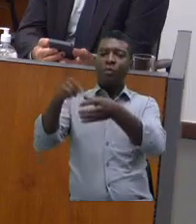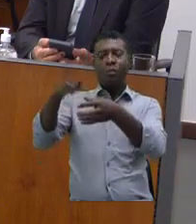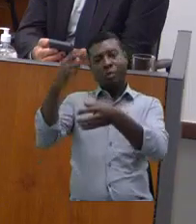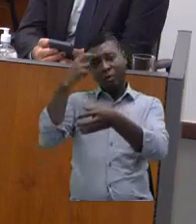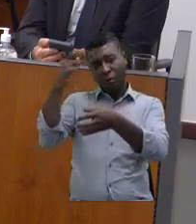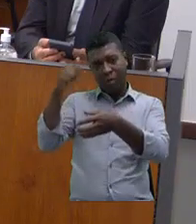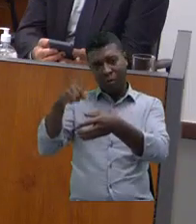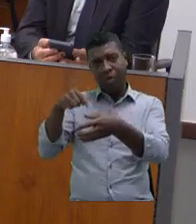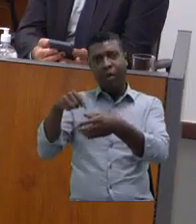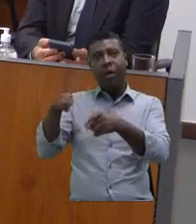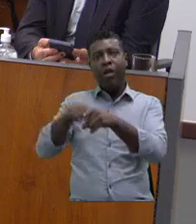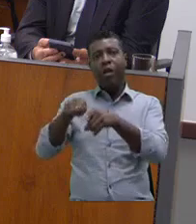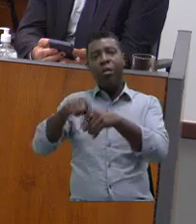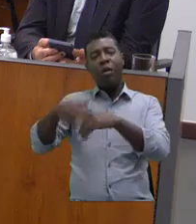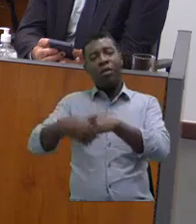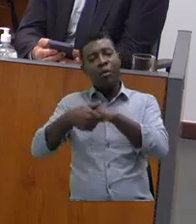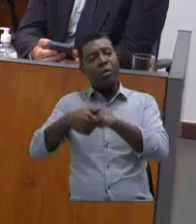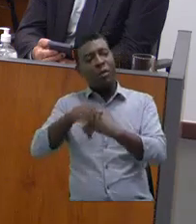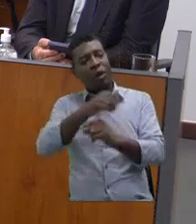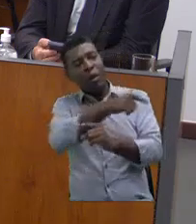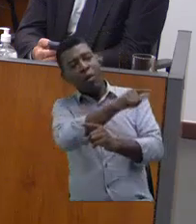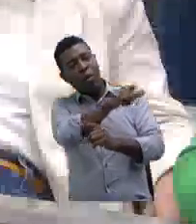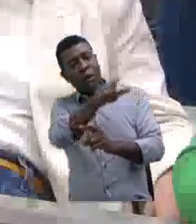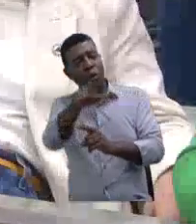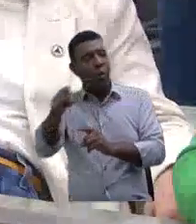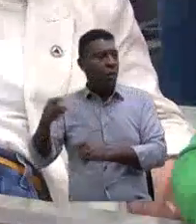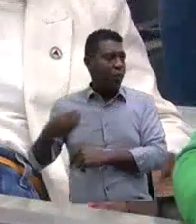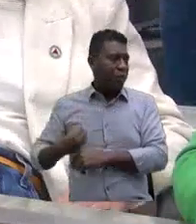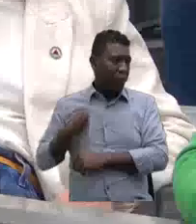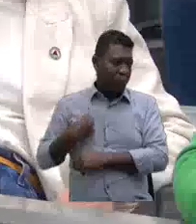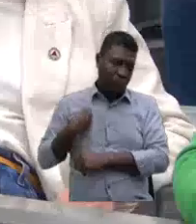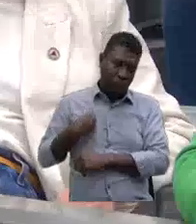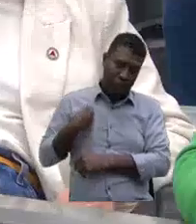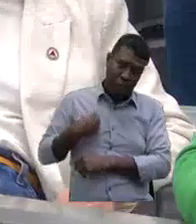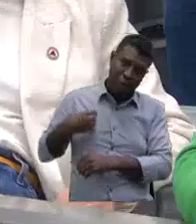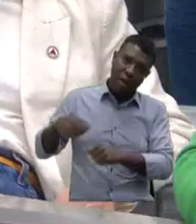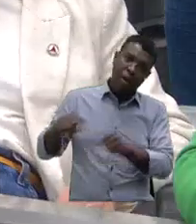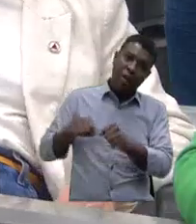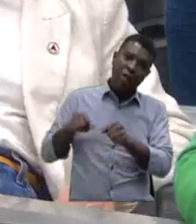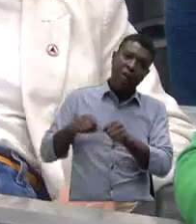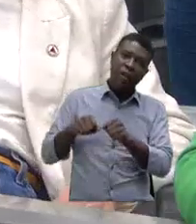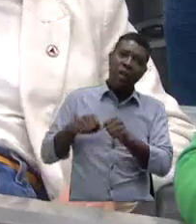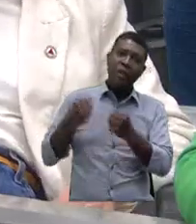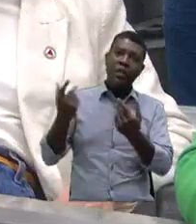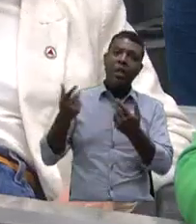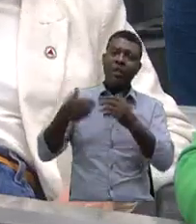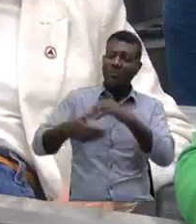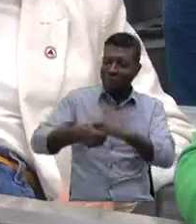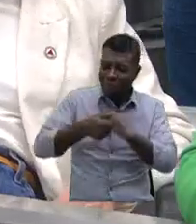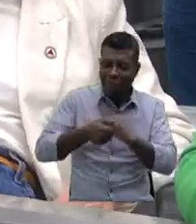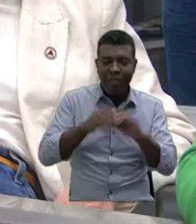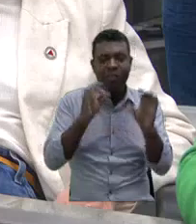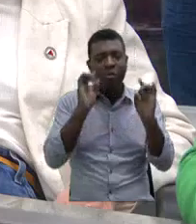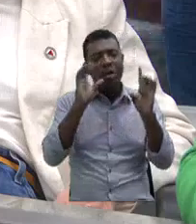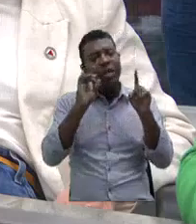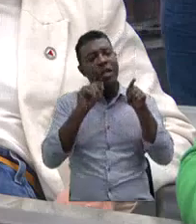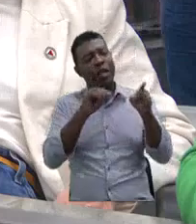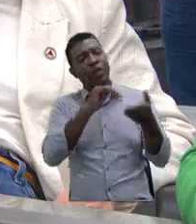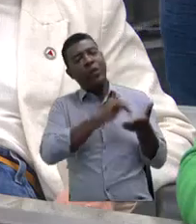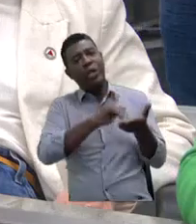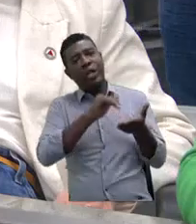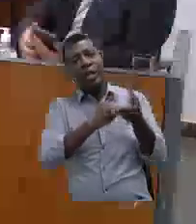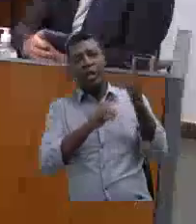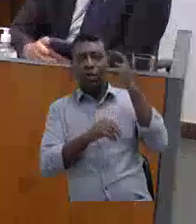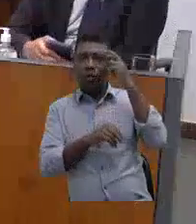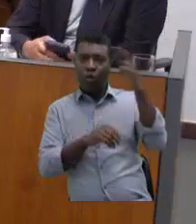cumprimentar todos os deputados e deputadas aqui presentes, fazer uma saudação especial ao nosso secretário de Cultura e Turismo de